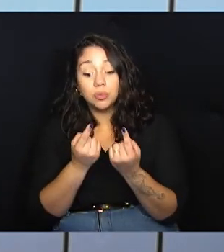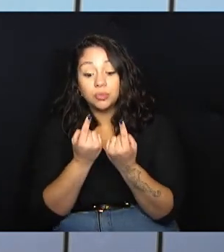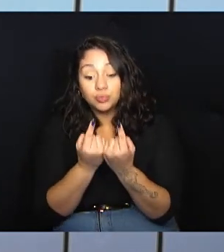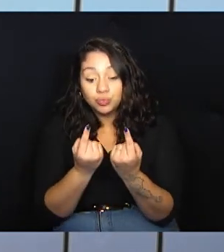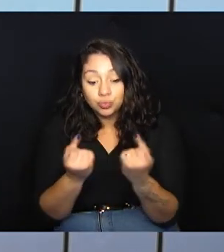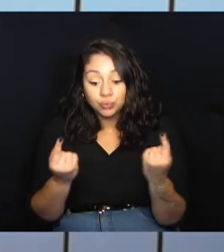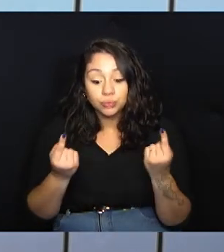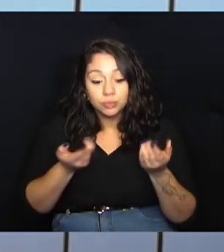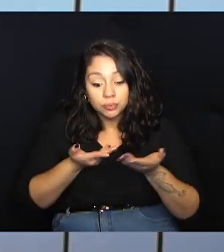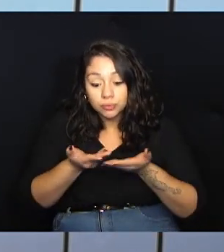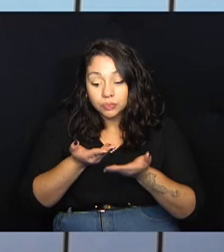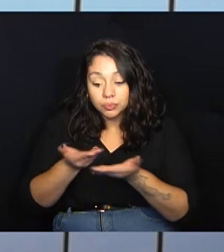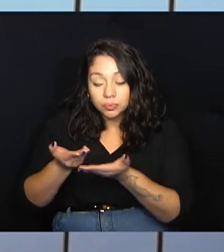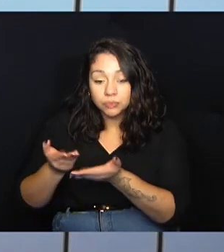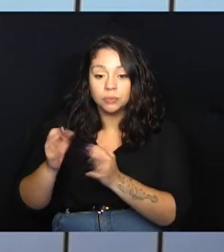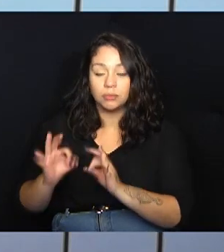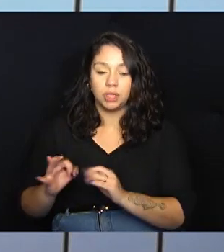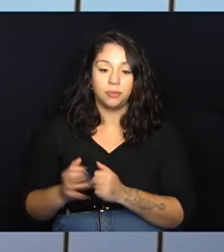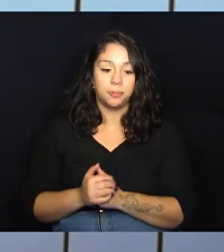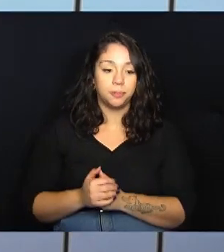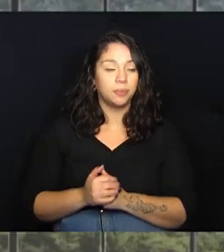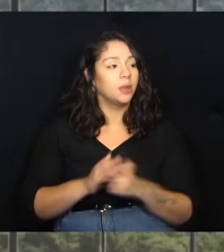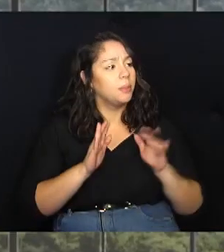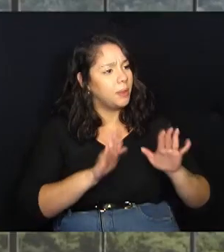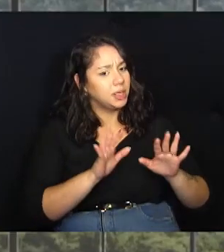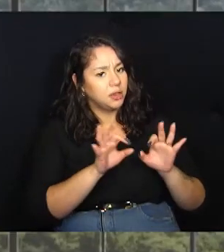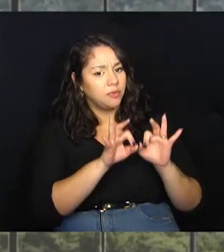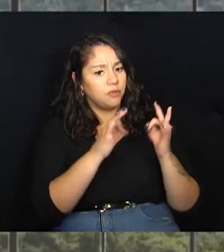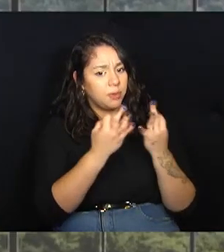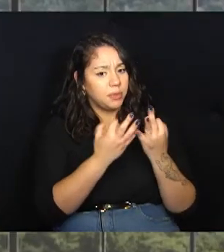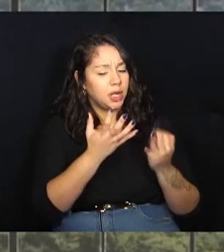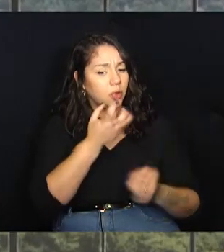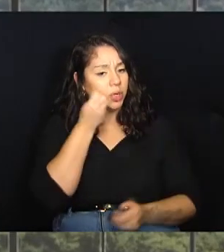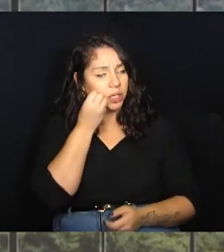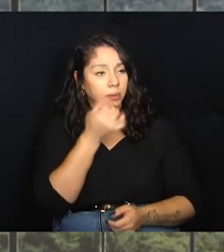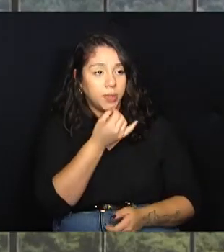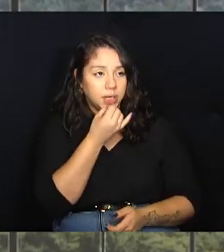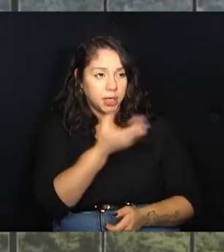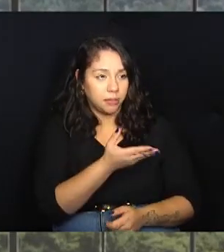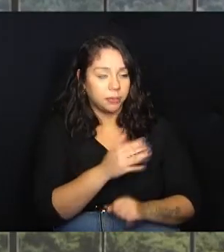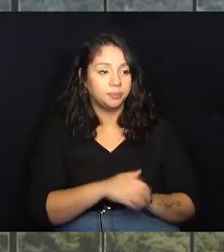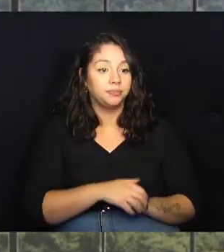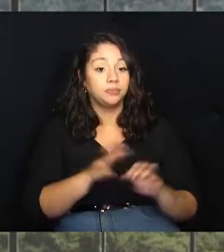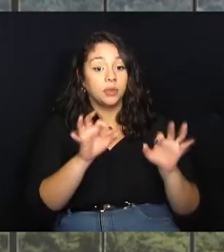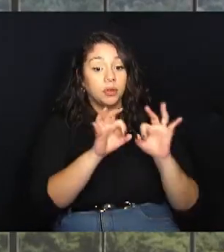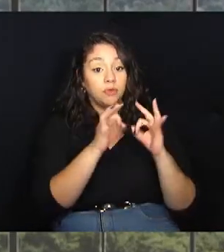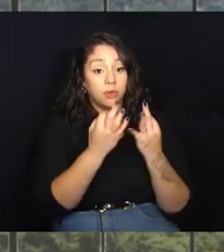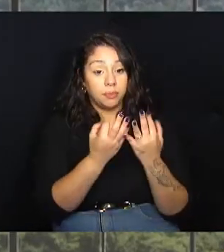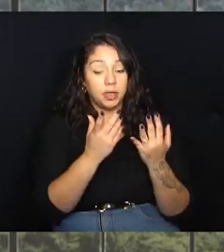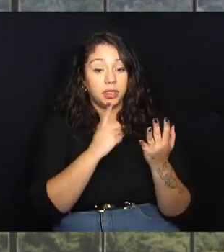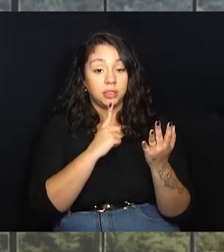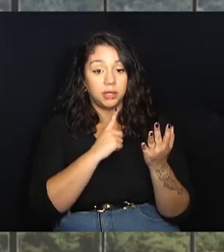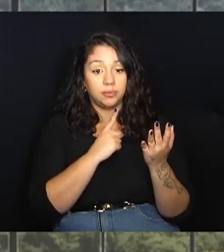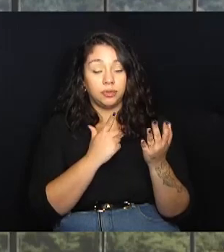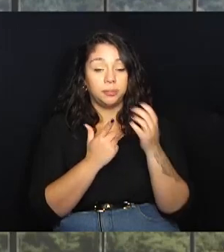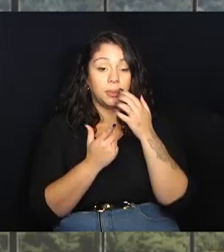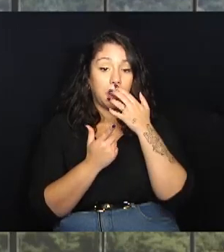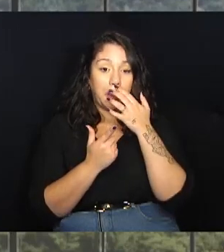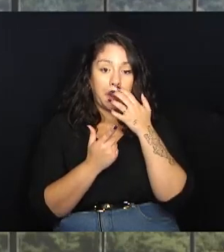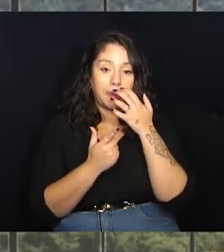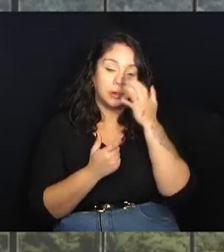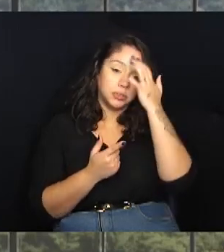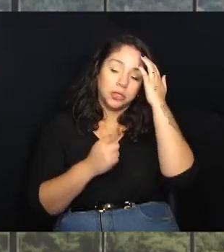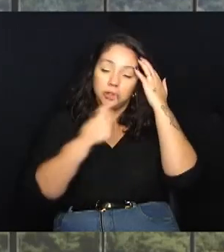individualizado. Tá. Então... Mas aí a família, por exemplo, quando a família colocou lá no seu